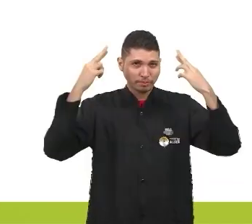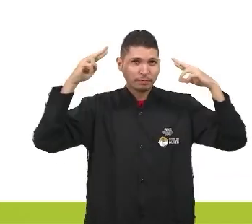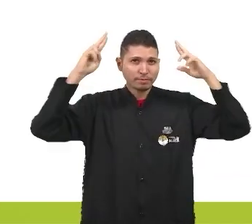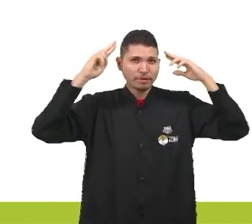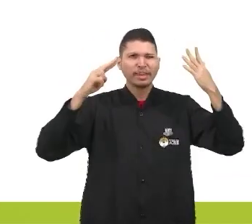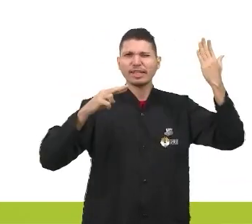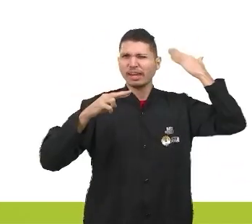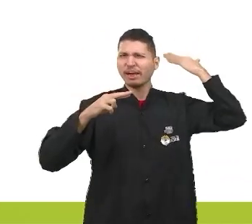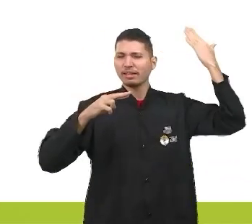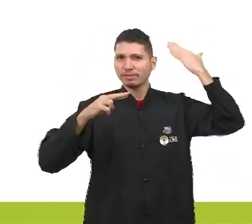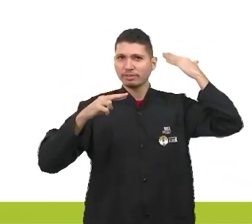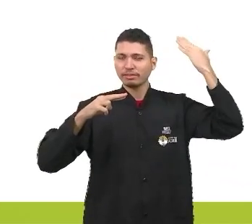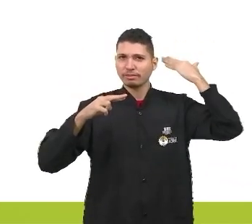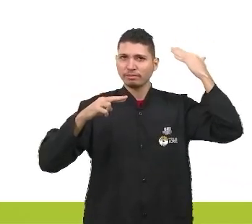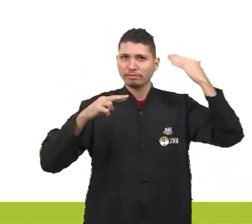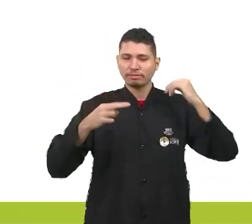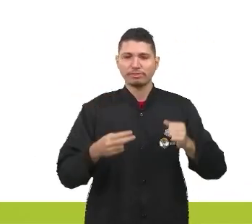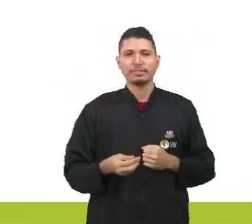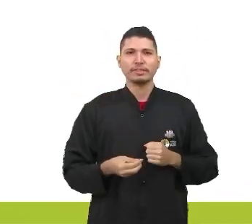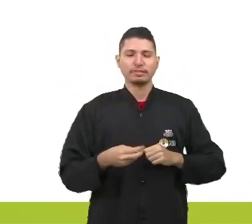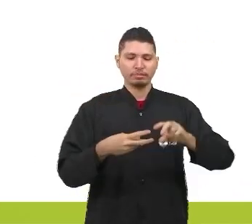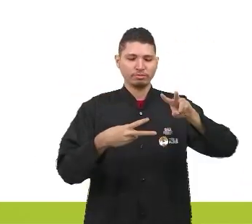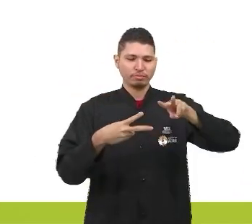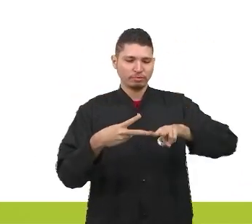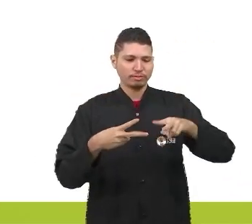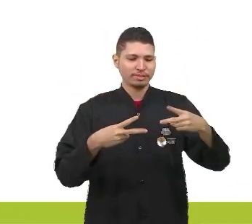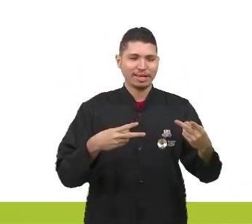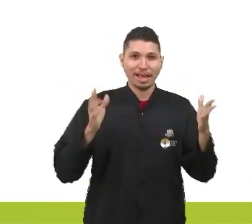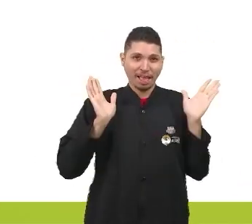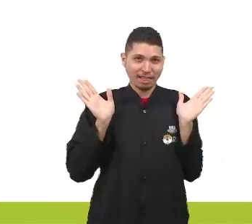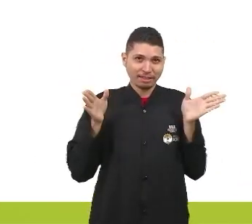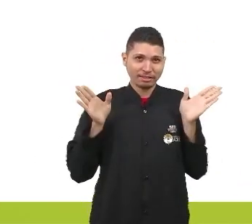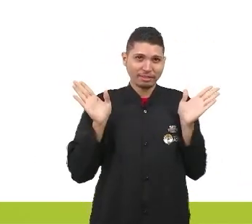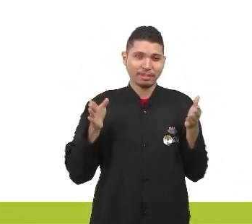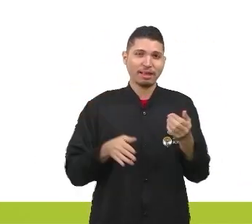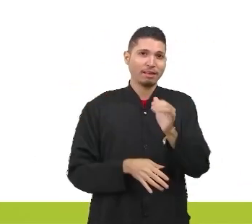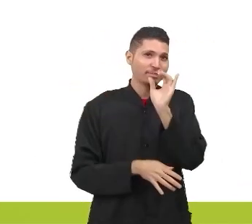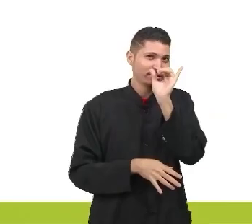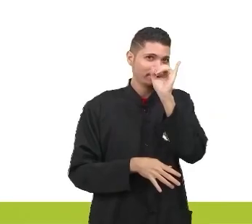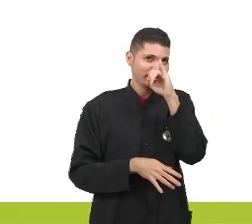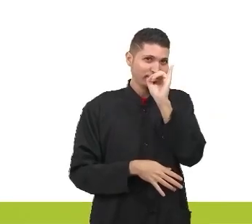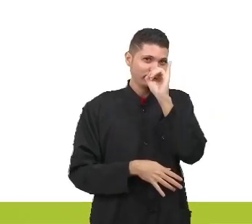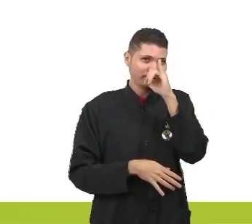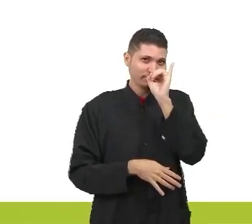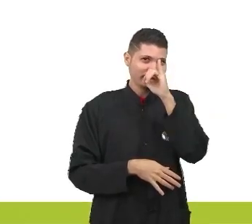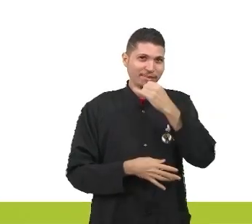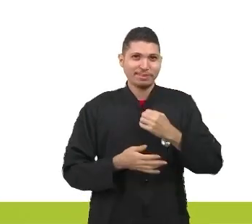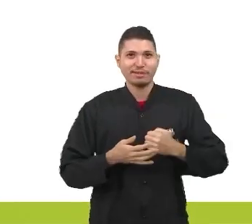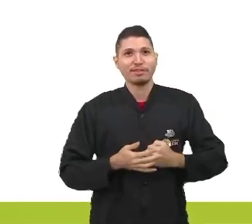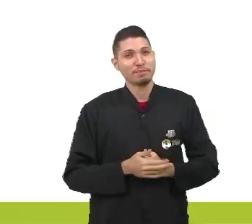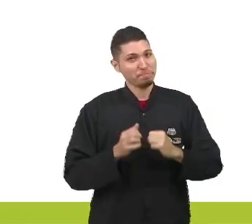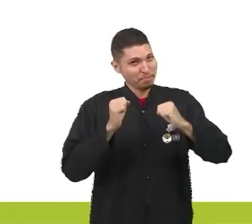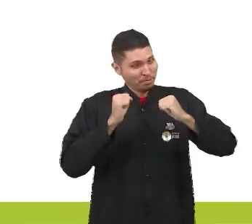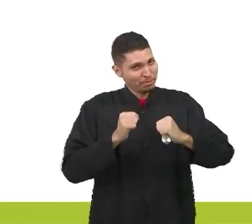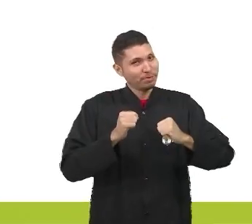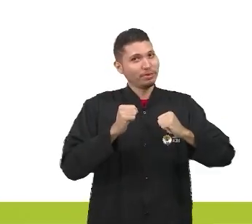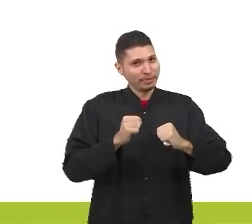que nós acabamos de falar, asinhas de porco. Não. Quer dizer, sim, pode